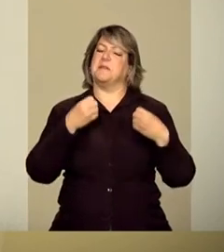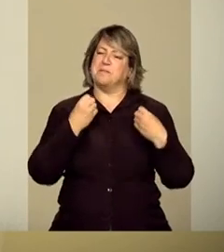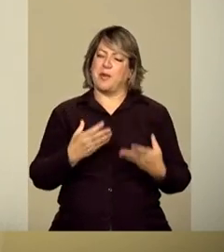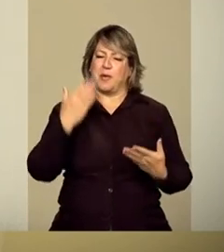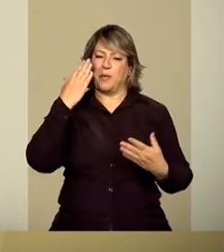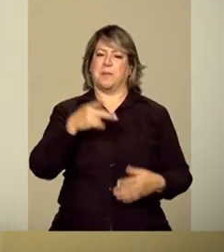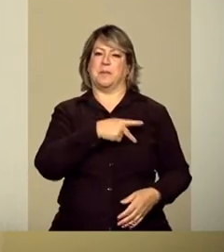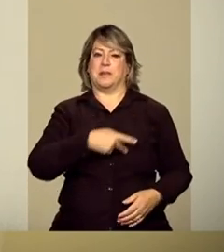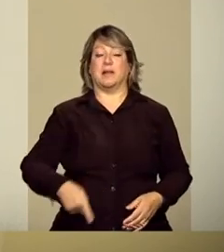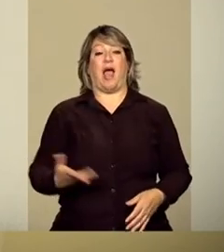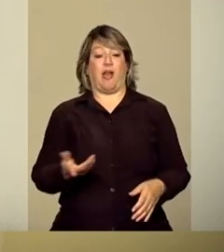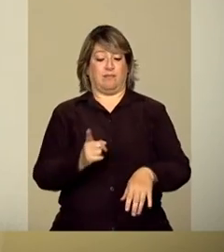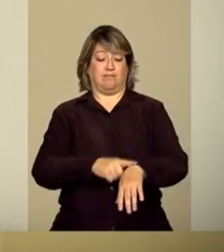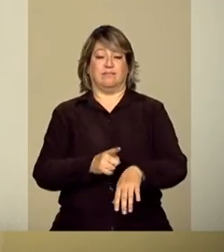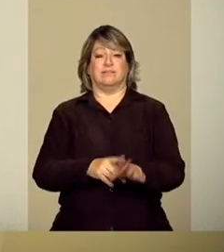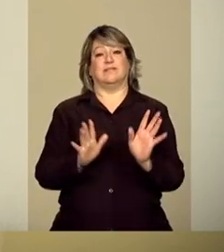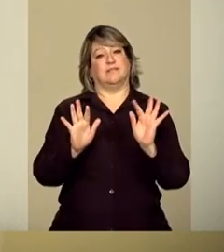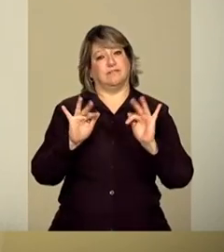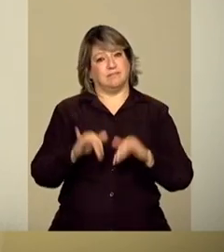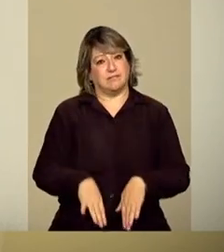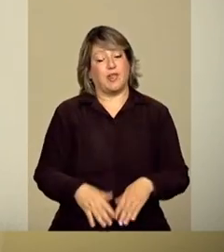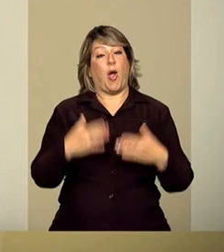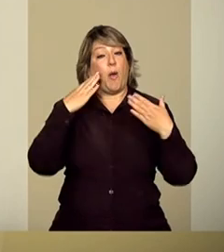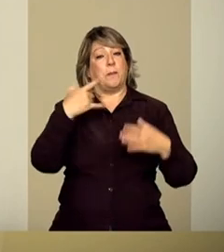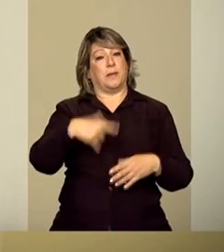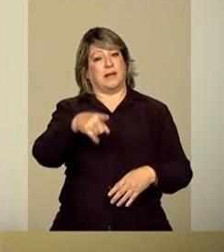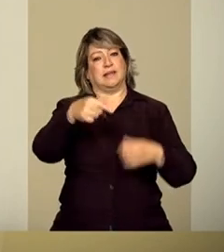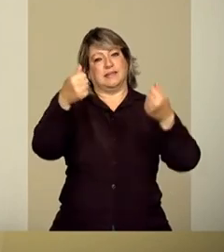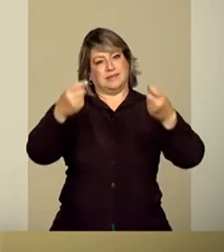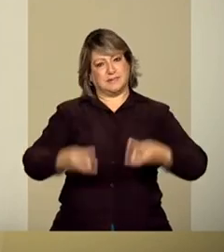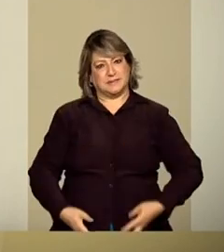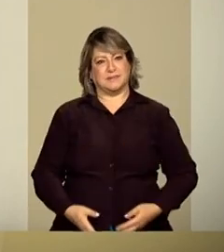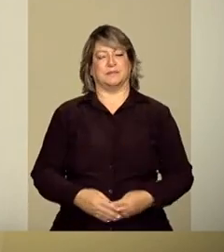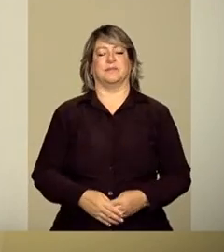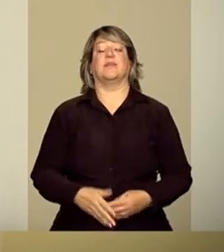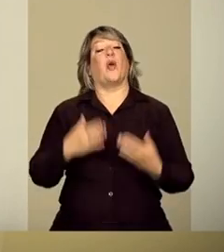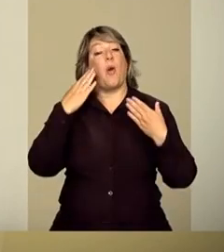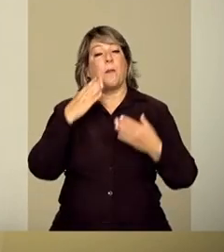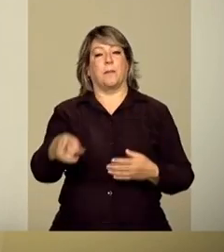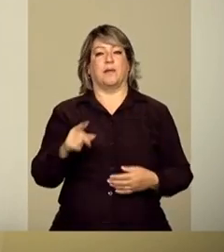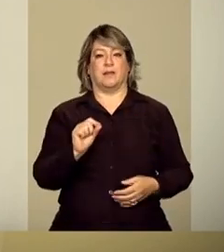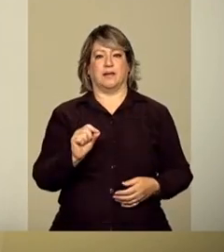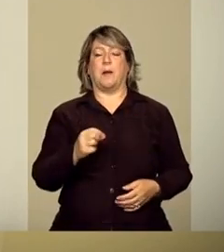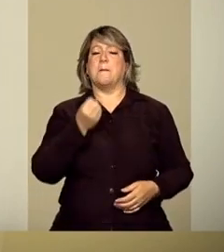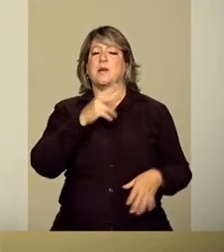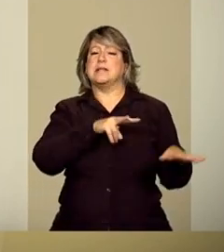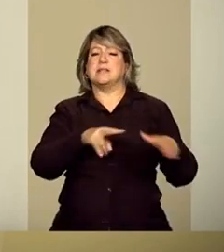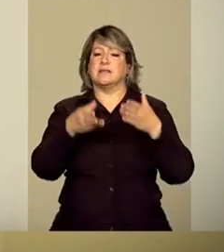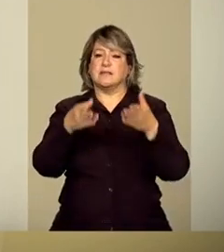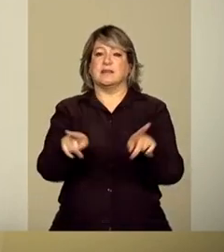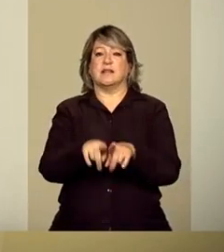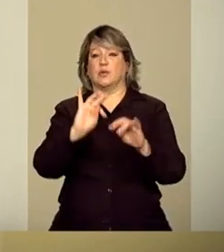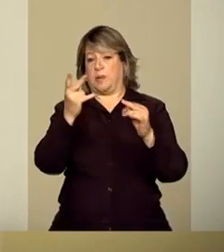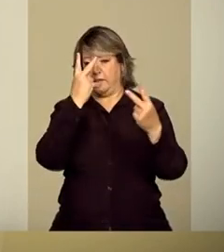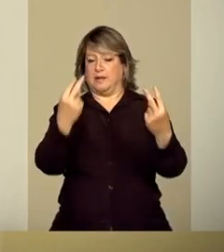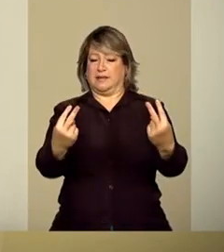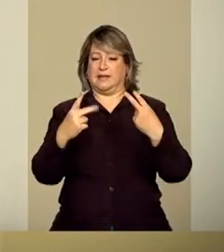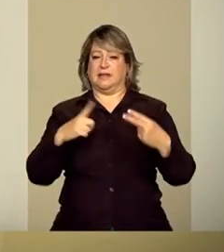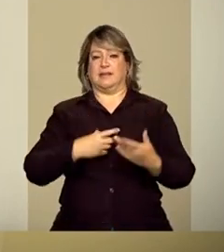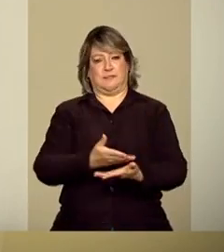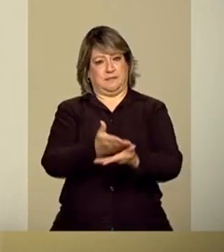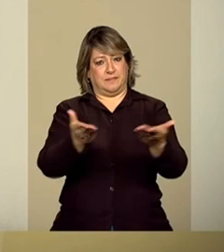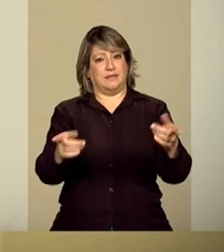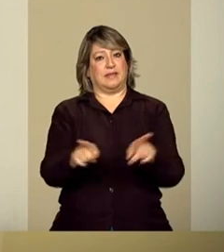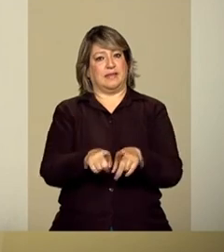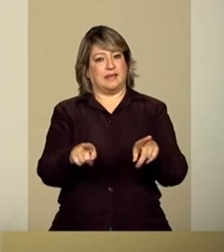presidenta. Agora, infelizmente, o nosso tempo chegou ao fim. Obrigado por mais esse café. Obrigado, Luciano. Uma boa semana para você e para os